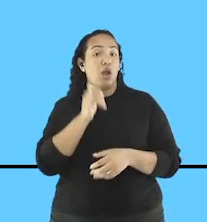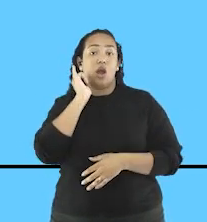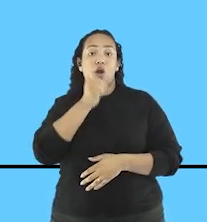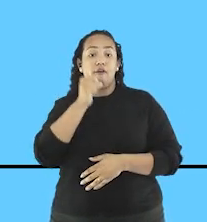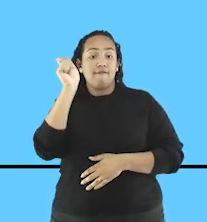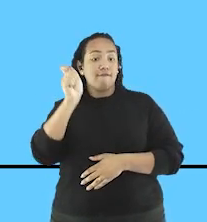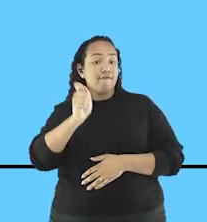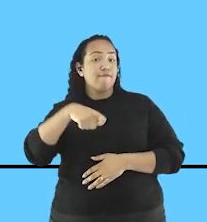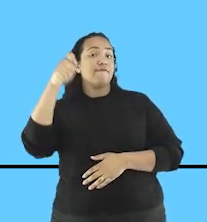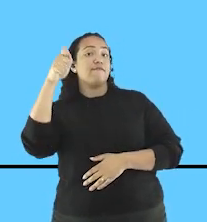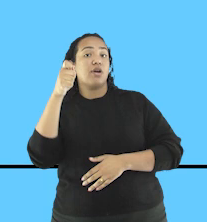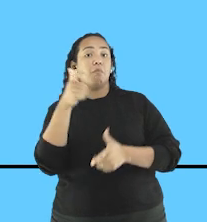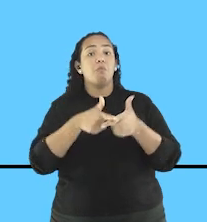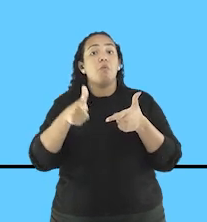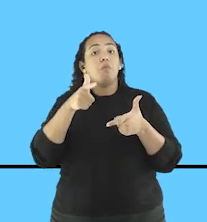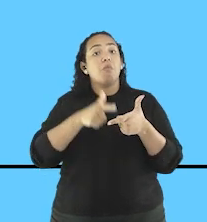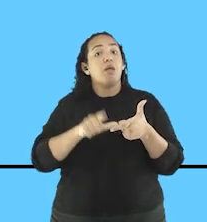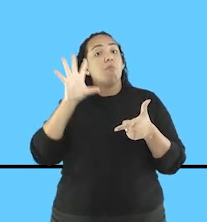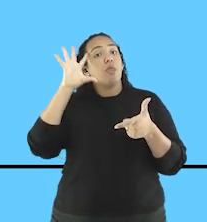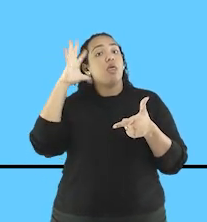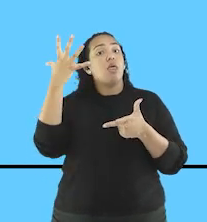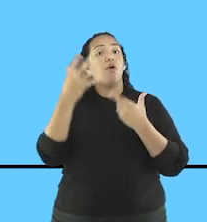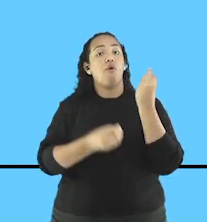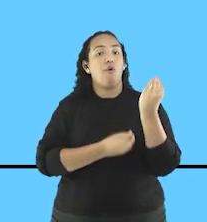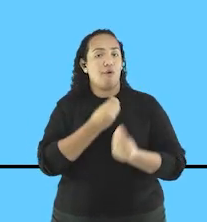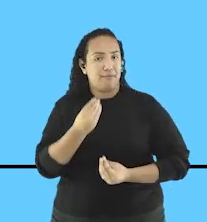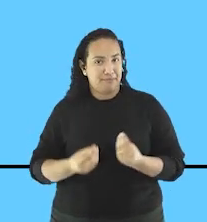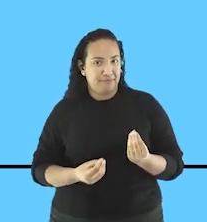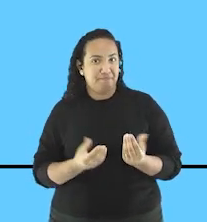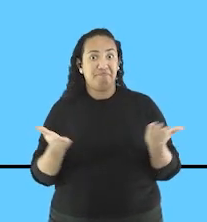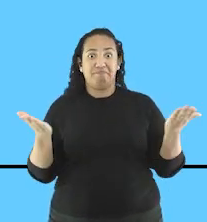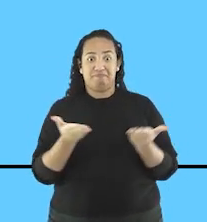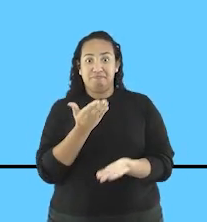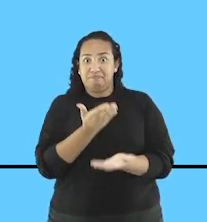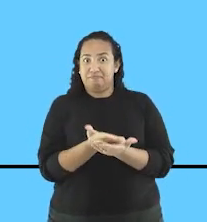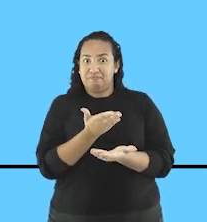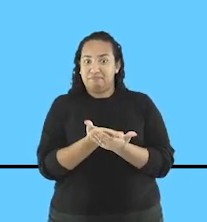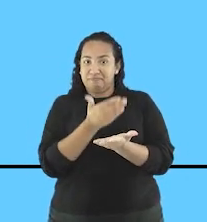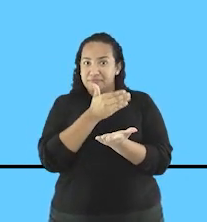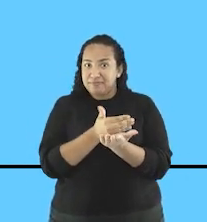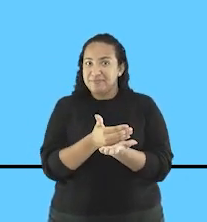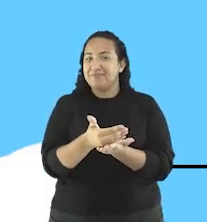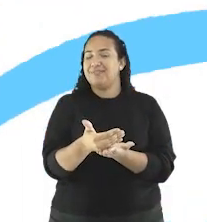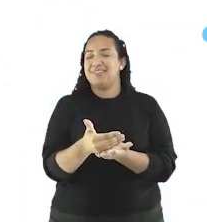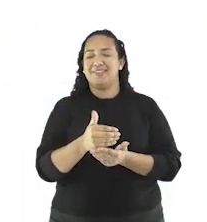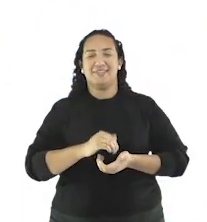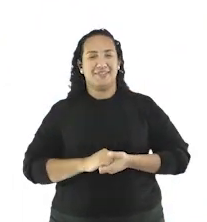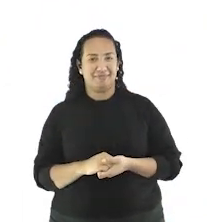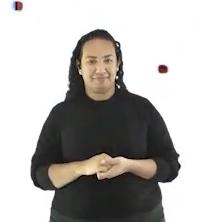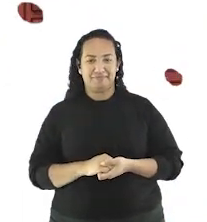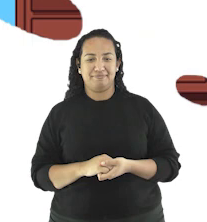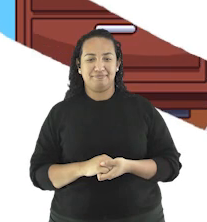no conto de fadas e sua respectiva solução. Agora, vamos para a nossa aula.